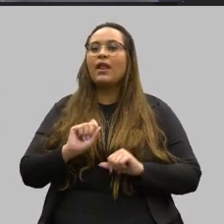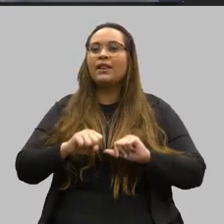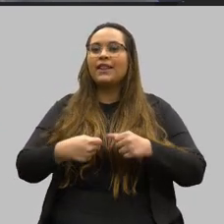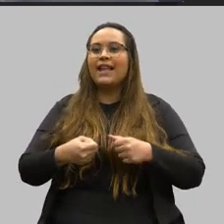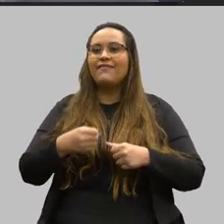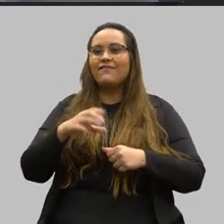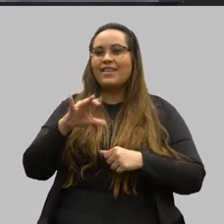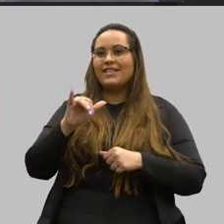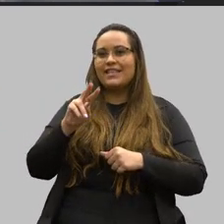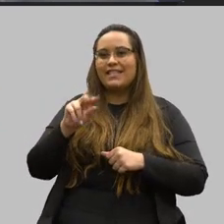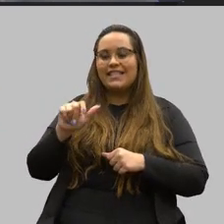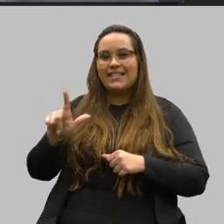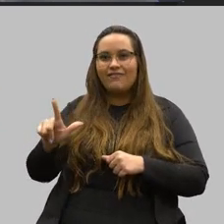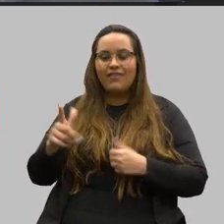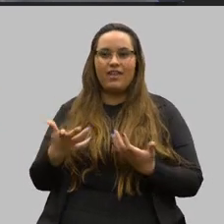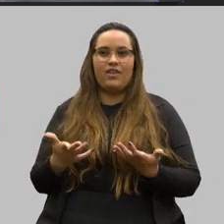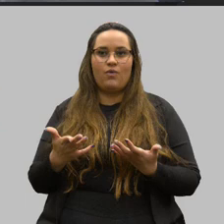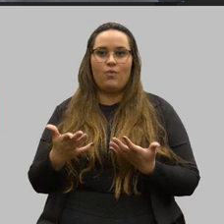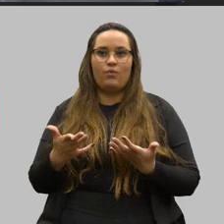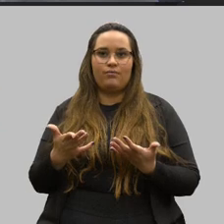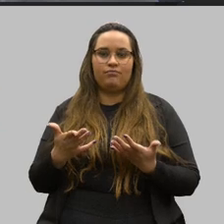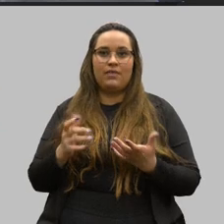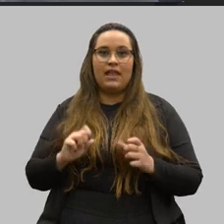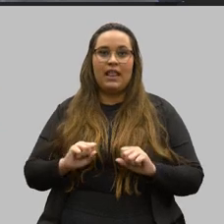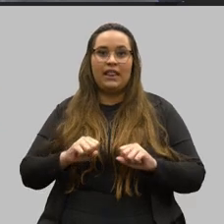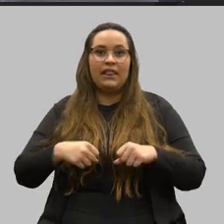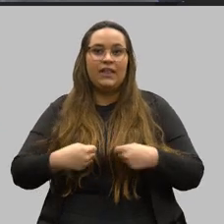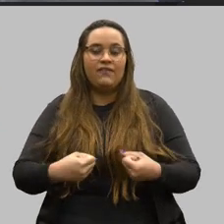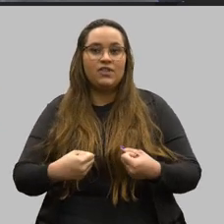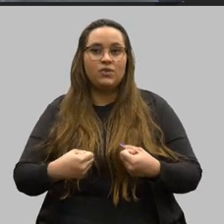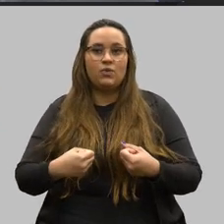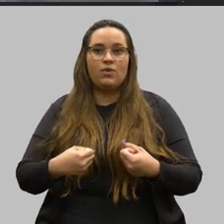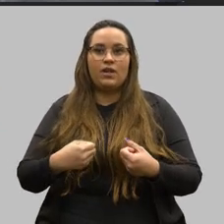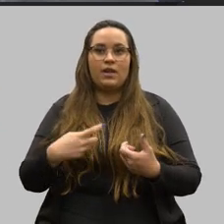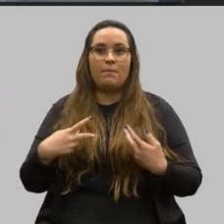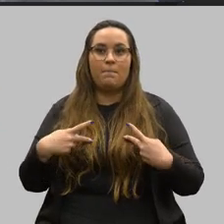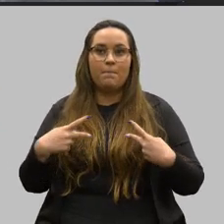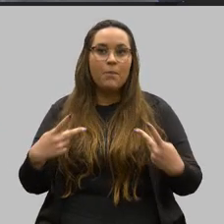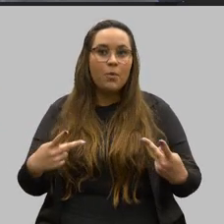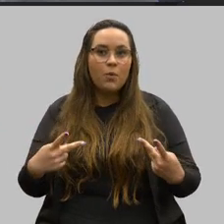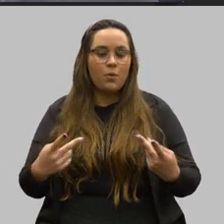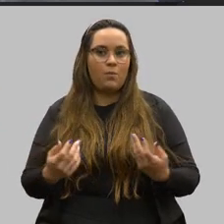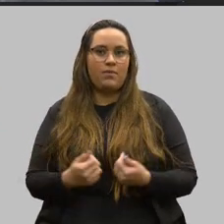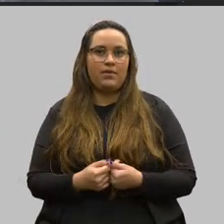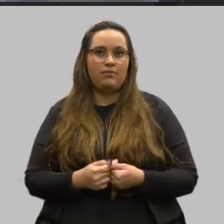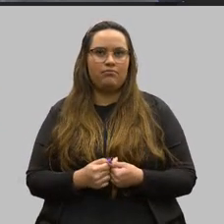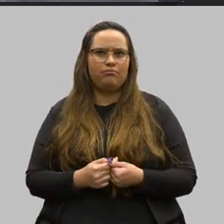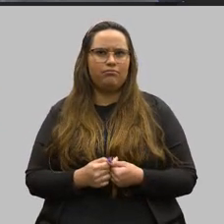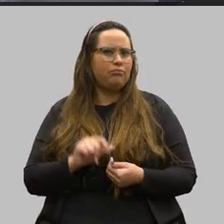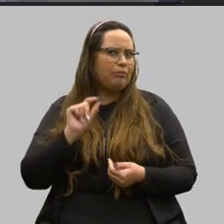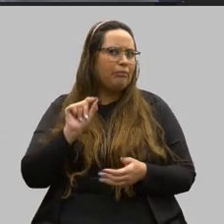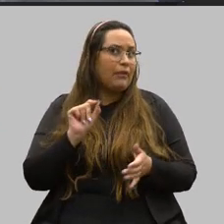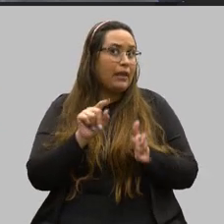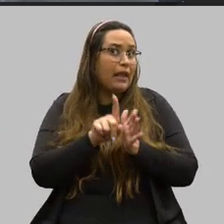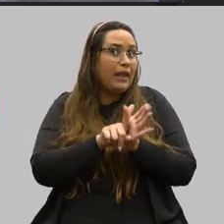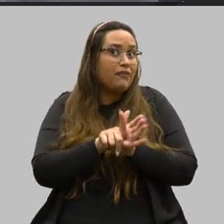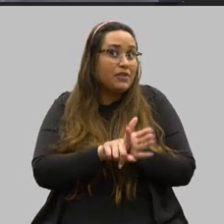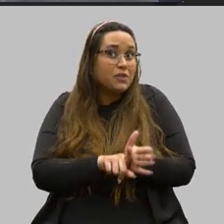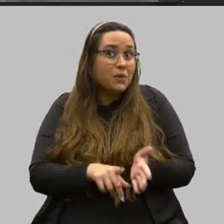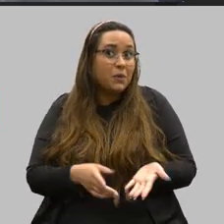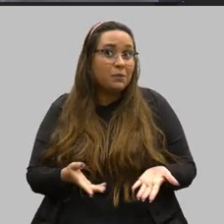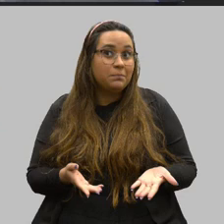Defensoria Pública foi o estado que chegou Quem investigou foi o